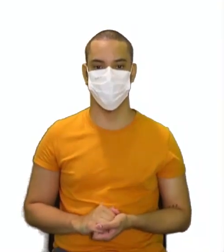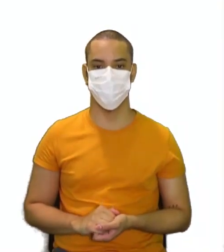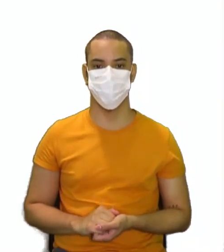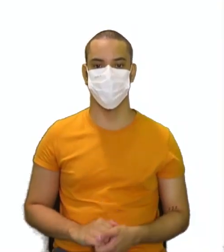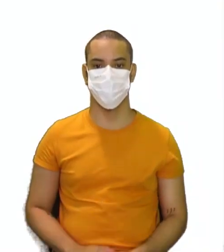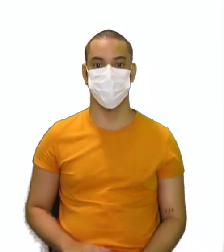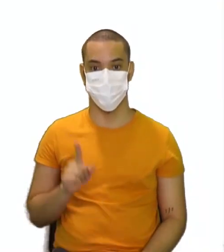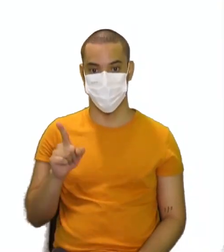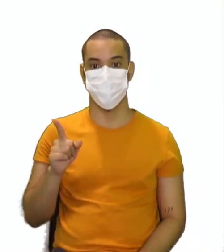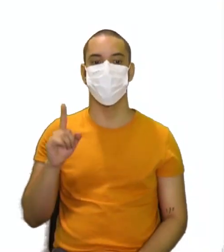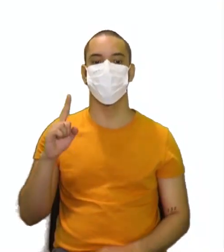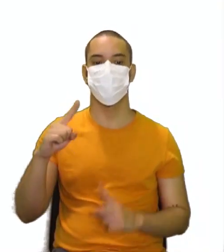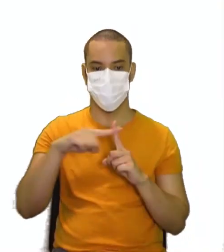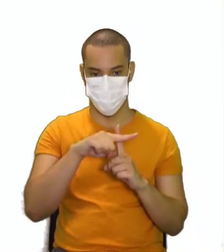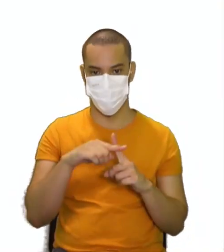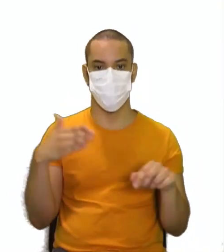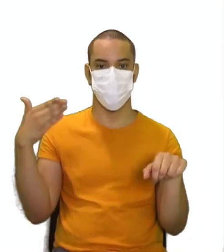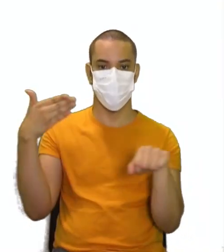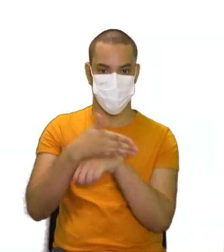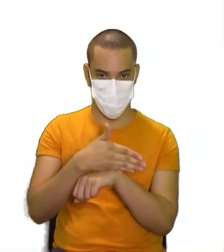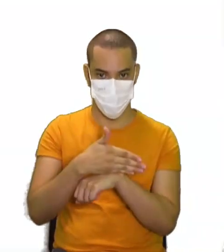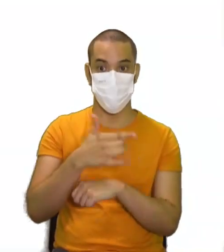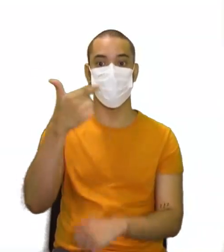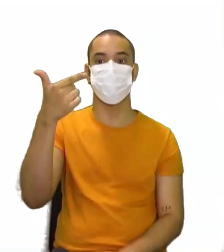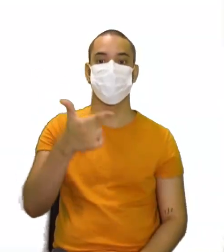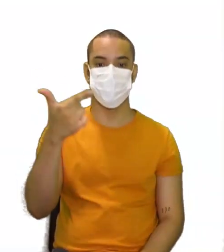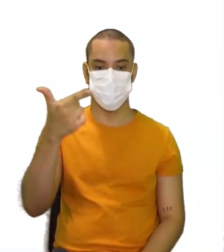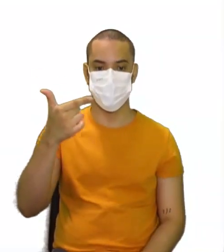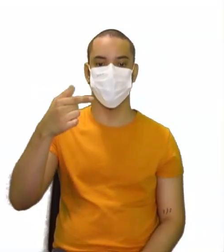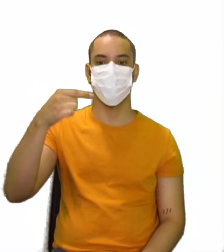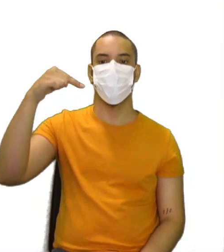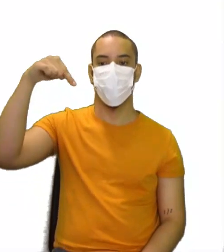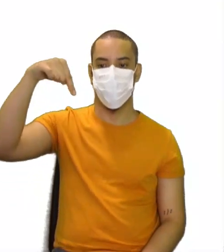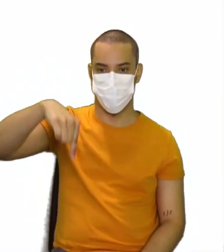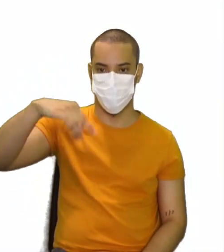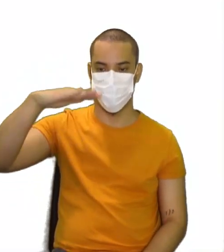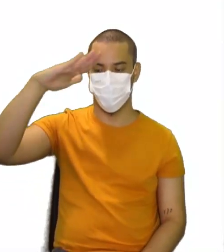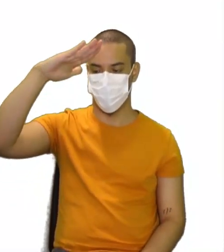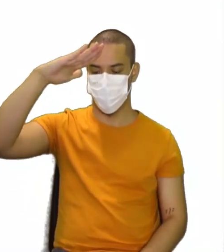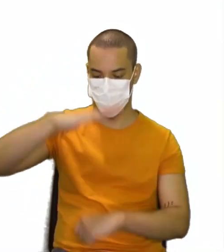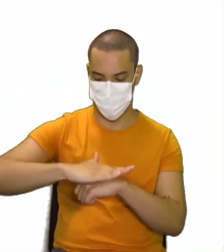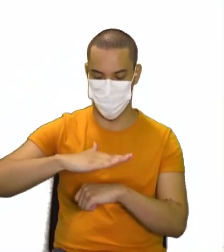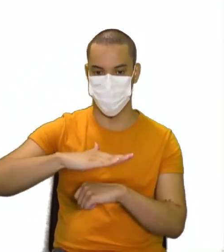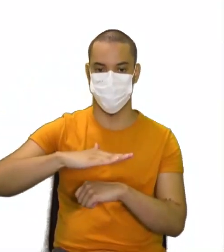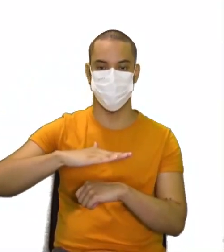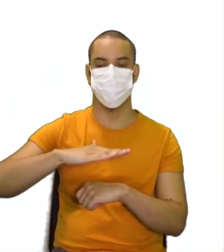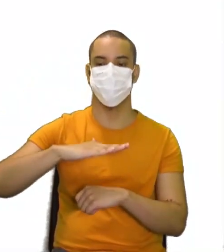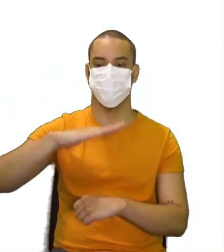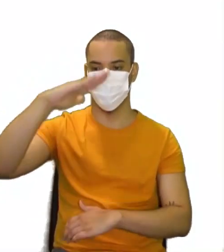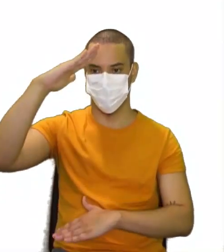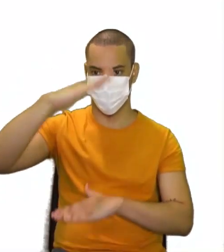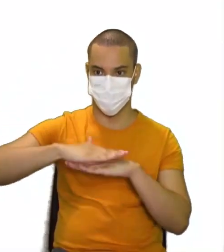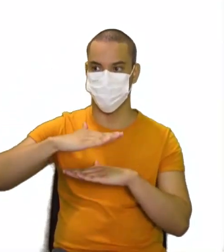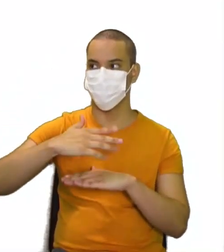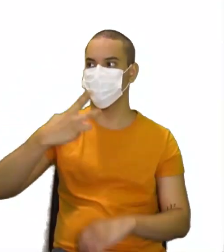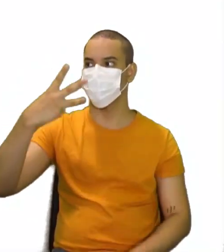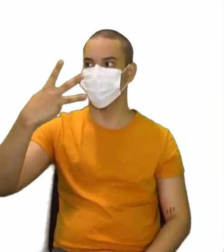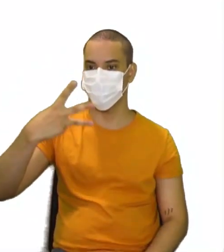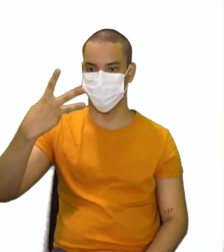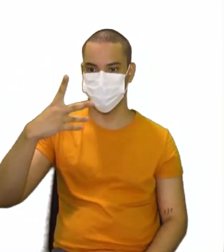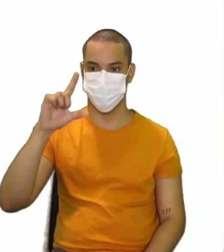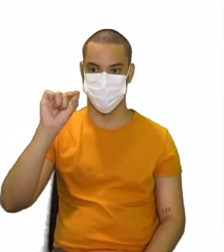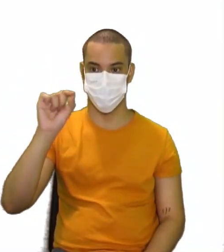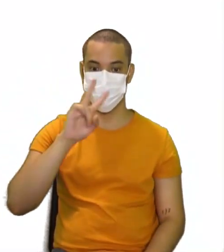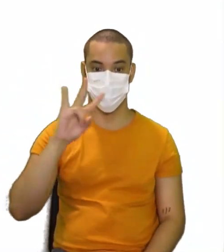Aqui, entrar. Segundo caso, para baixo, a força magnética, tá? E no terceiro caso,